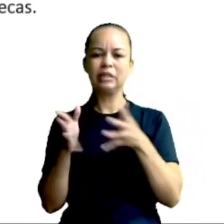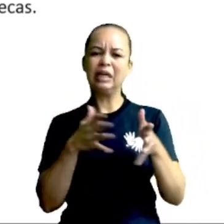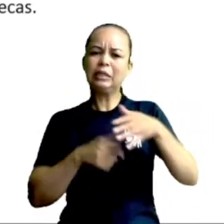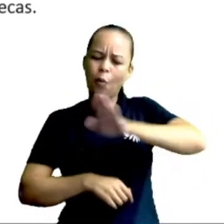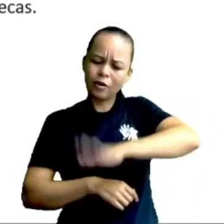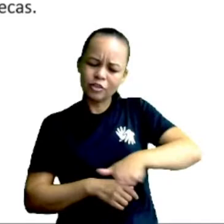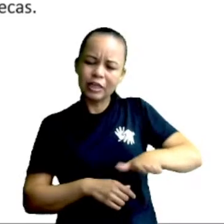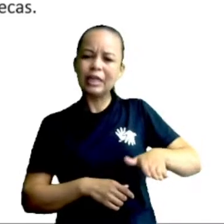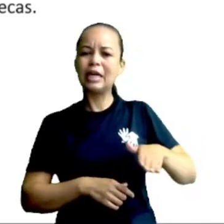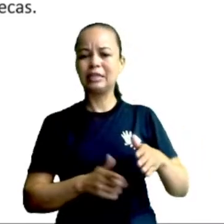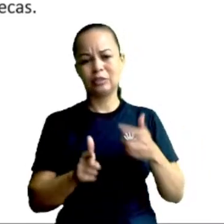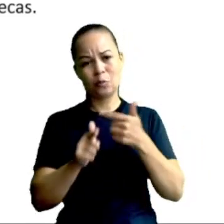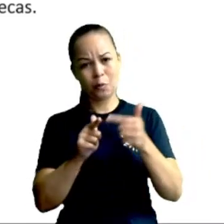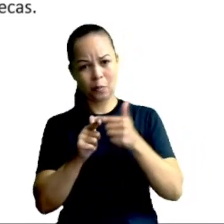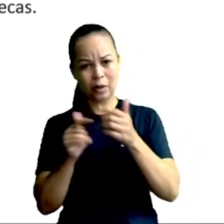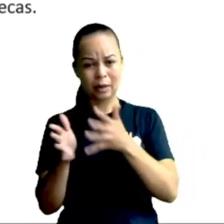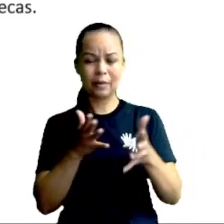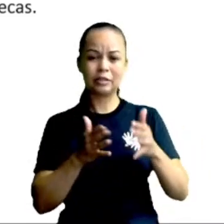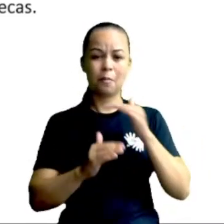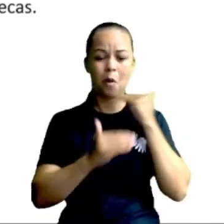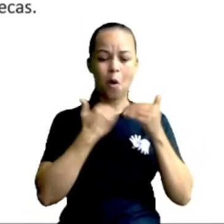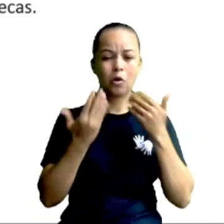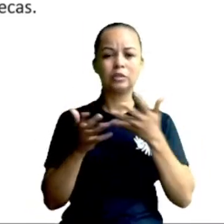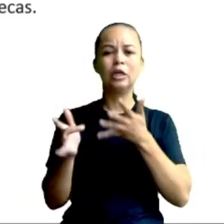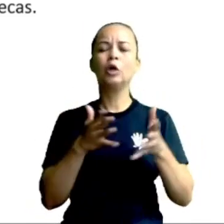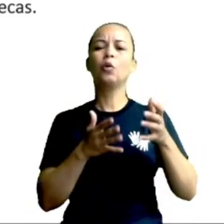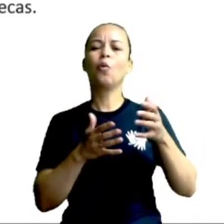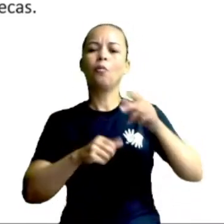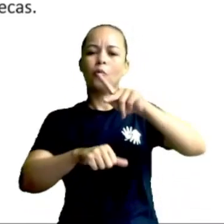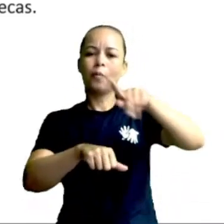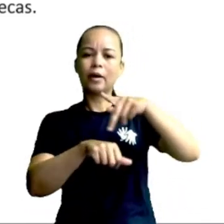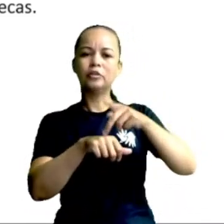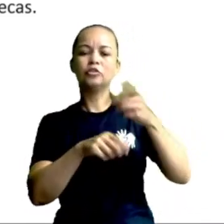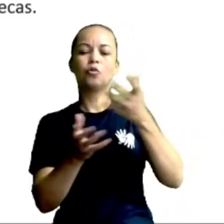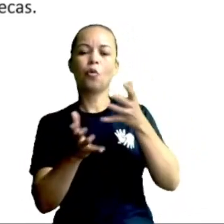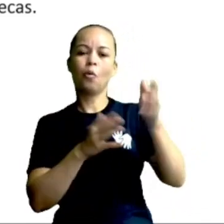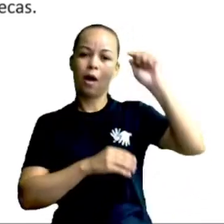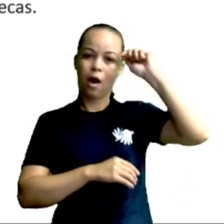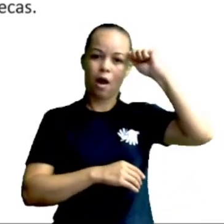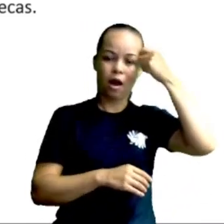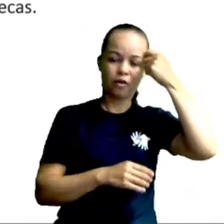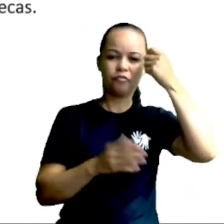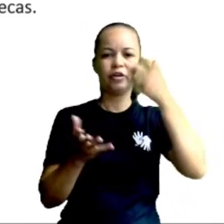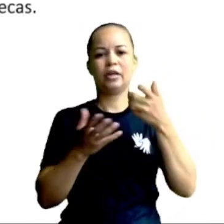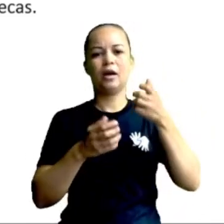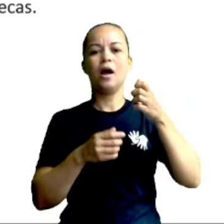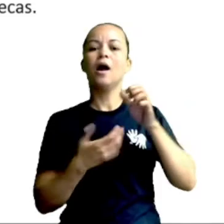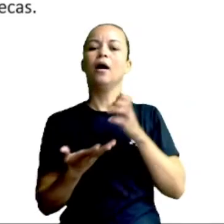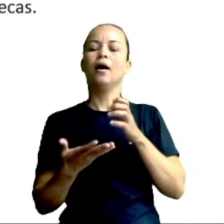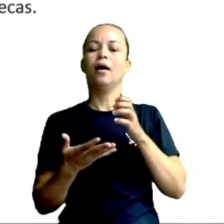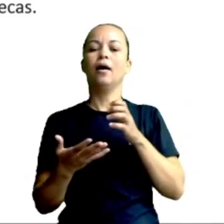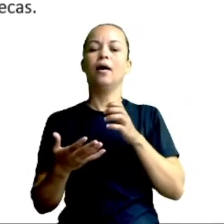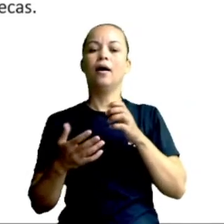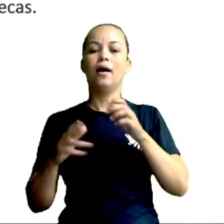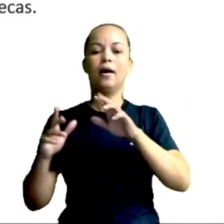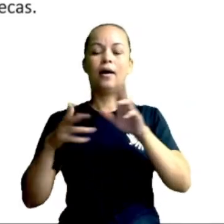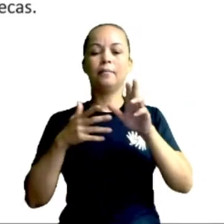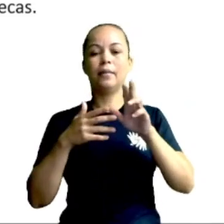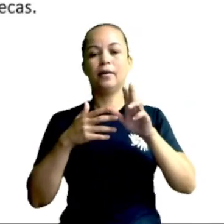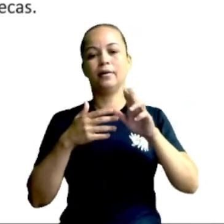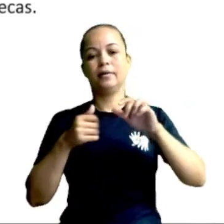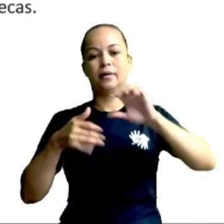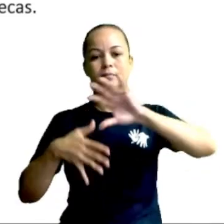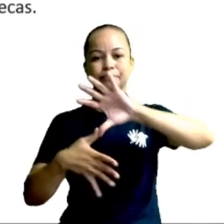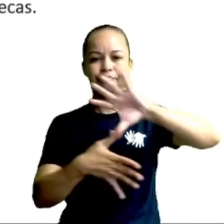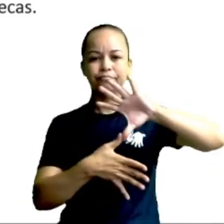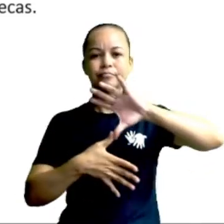A maioria das mortes estão ocorrendo em países como a África, a América Latina e a Ásia, devido à maior